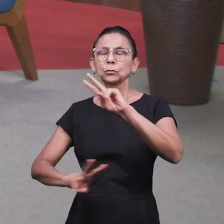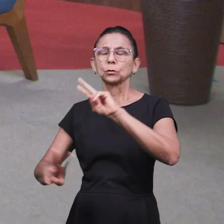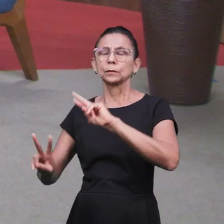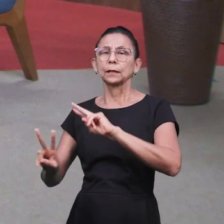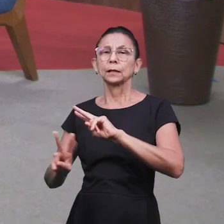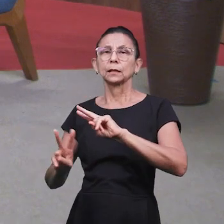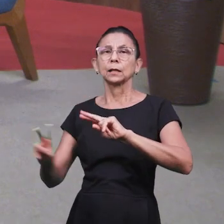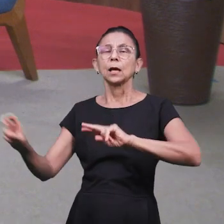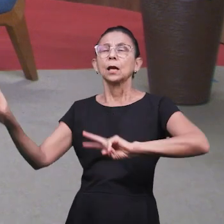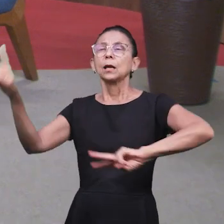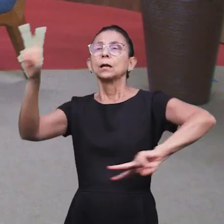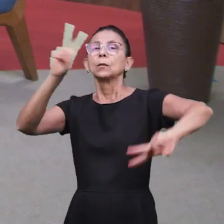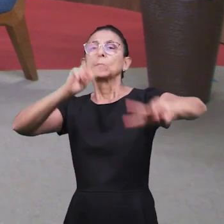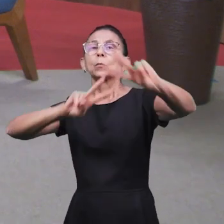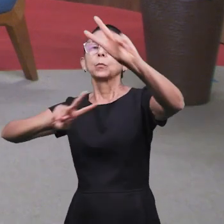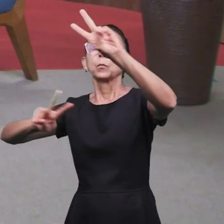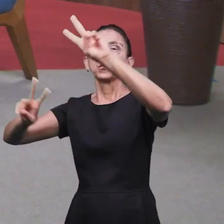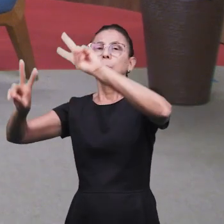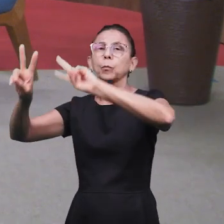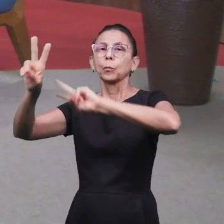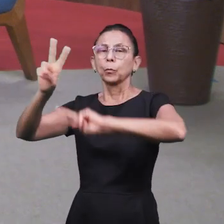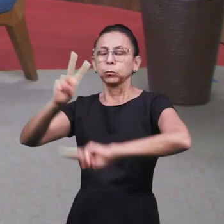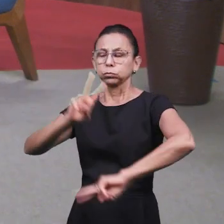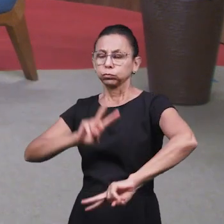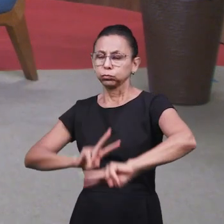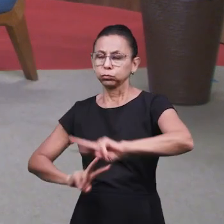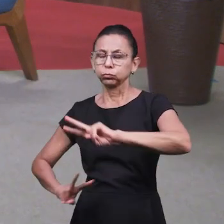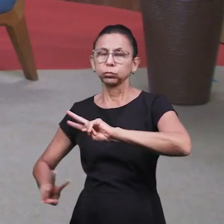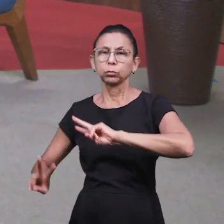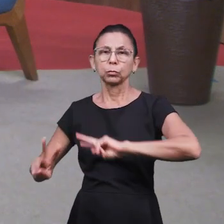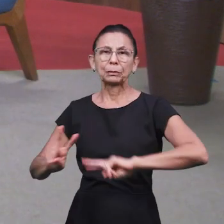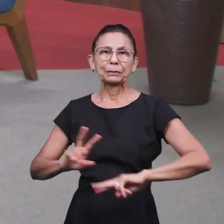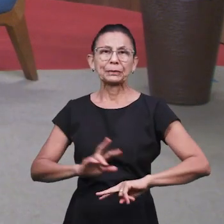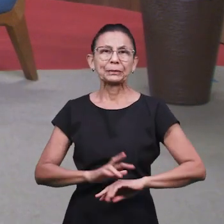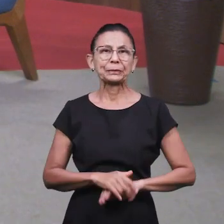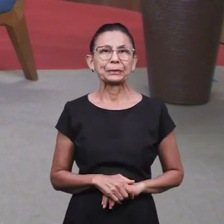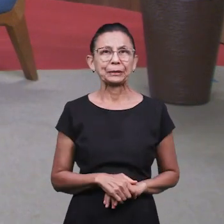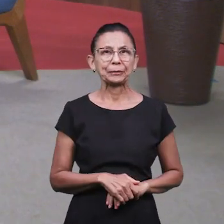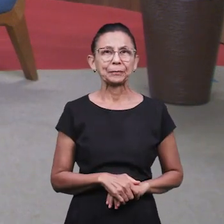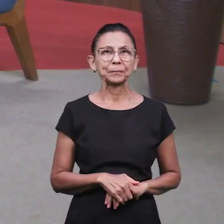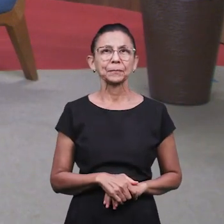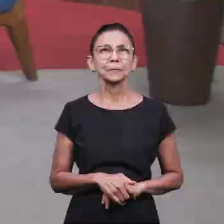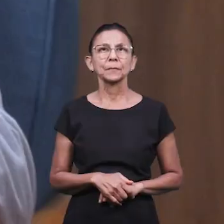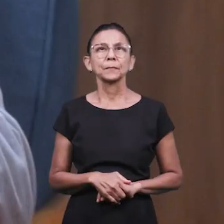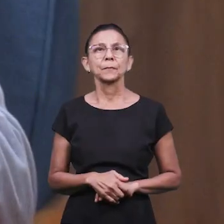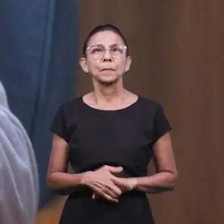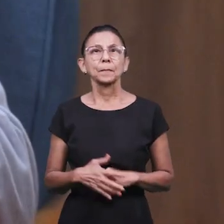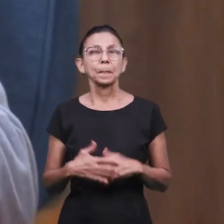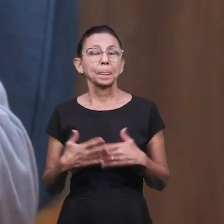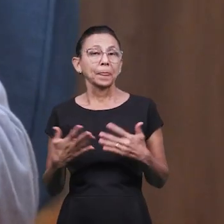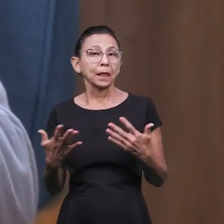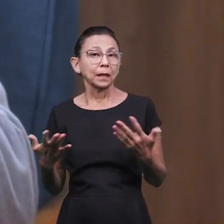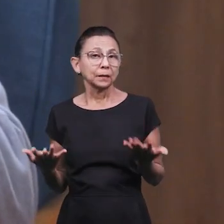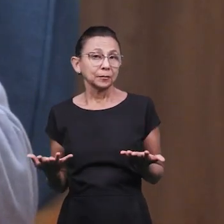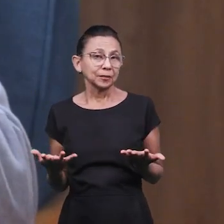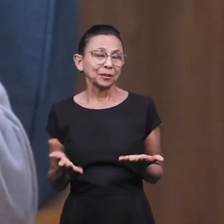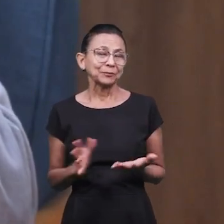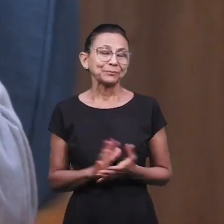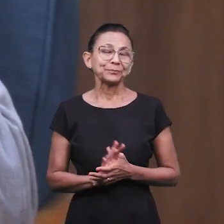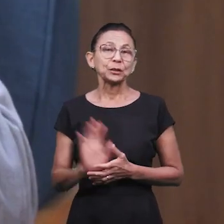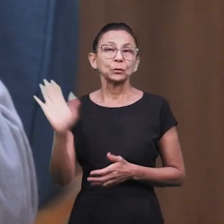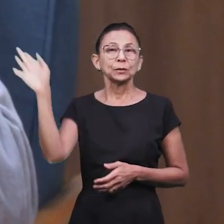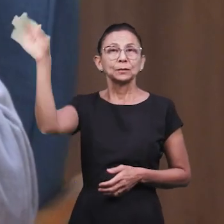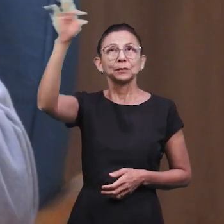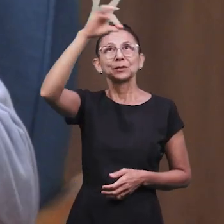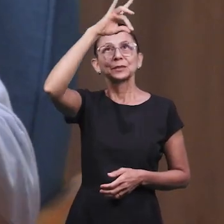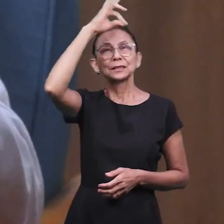norte e do sul. E o Senhor Jesus, certa ocasião, falou que o Espírito Santo é como o vento. Não sabe para onde